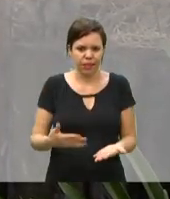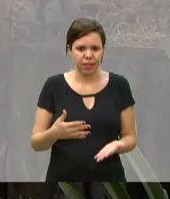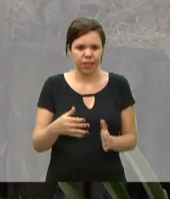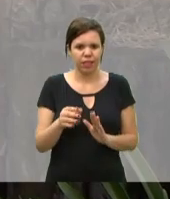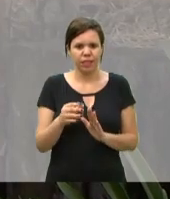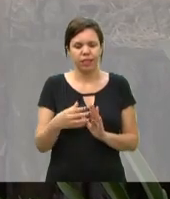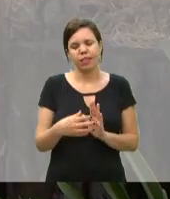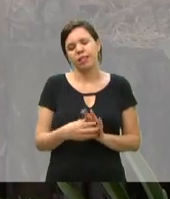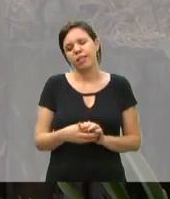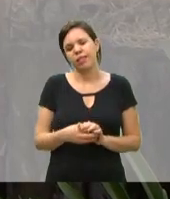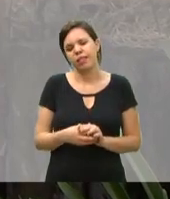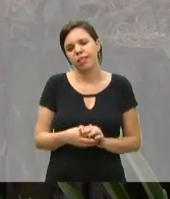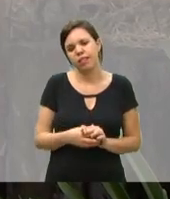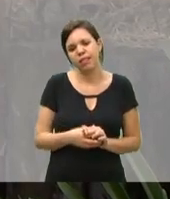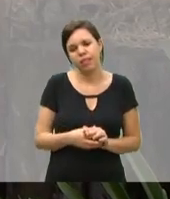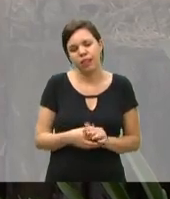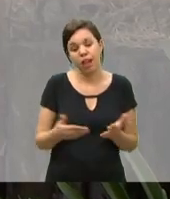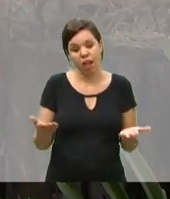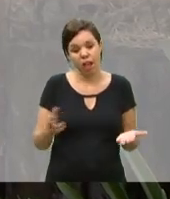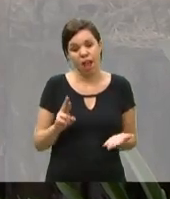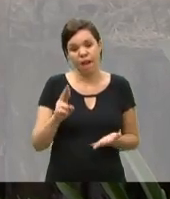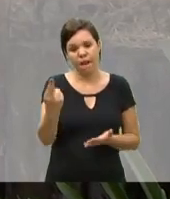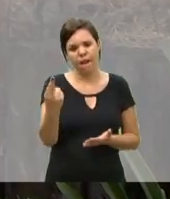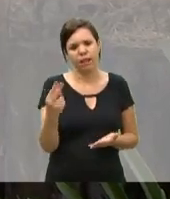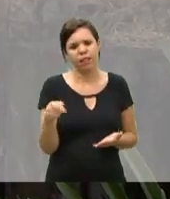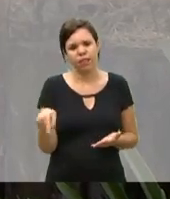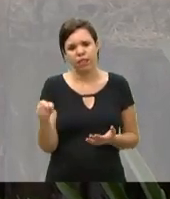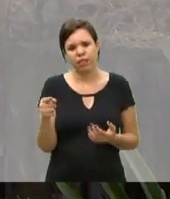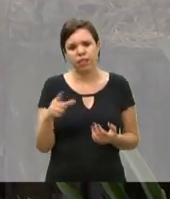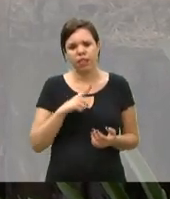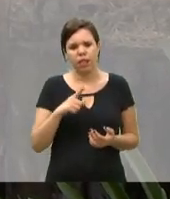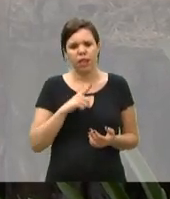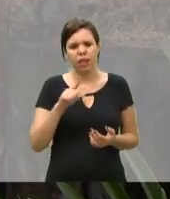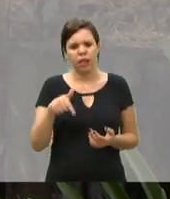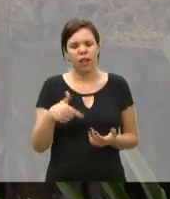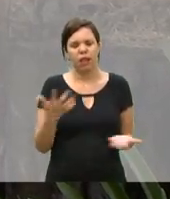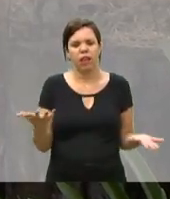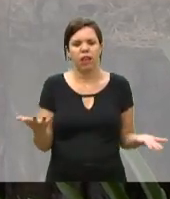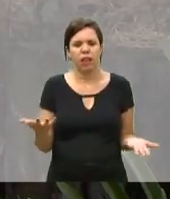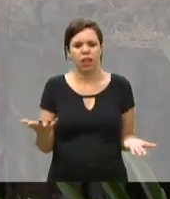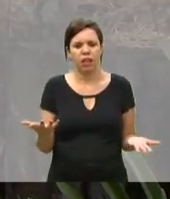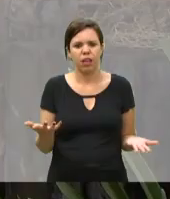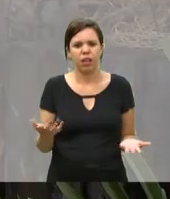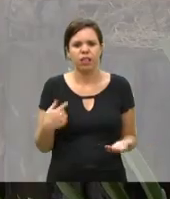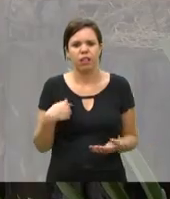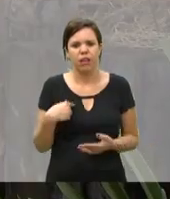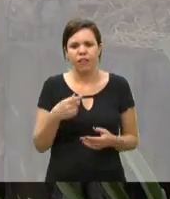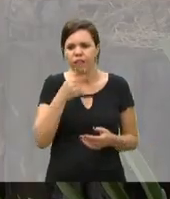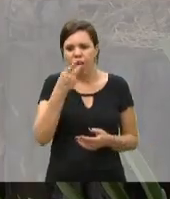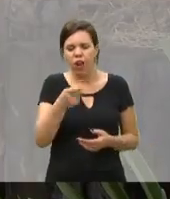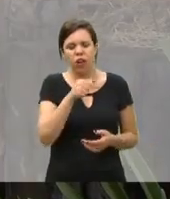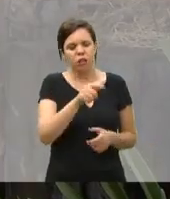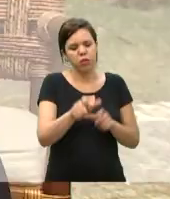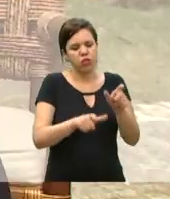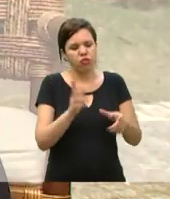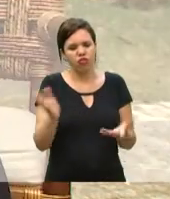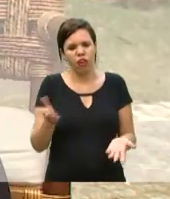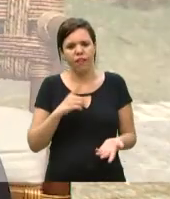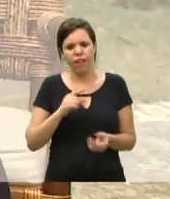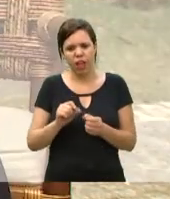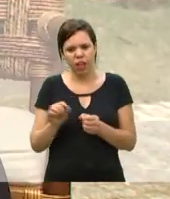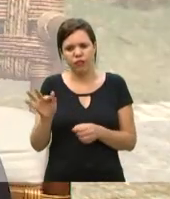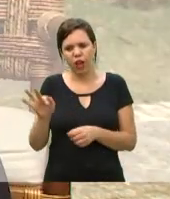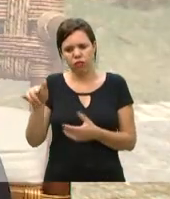Passaram gerações. Vamos ver, né, esse fruto nessa semente que vocês plantaram, né? Ver o que você falou em faculdade, o que vocês já semearam,